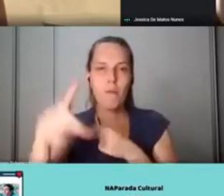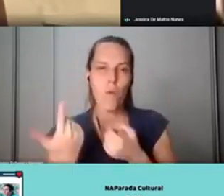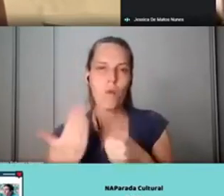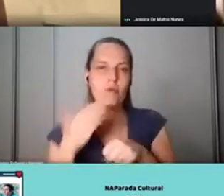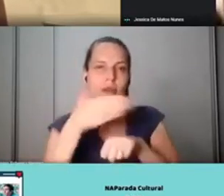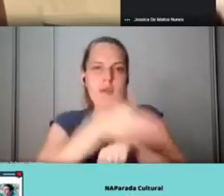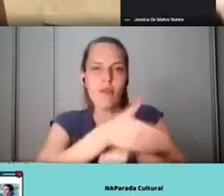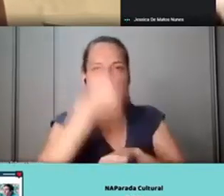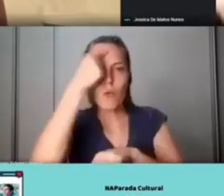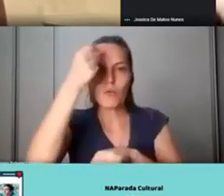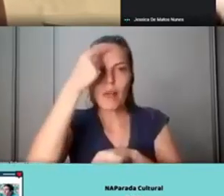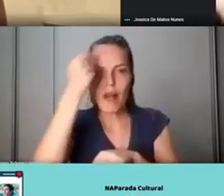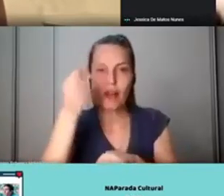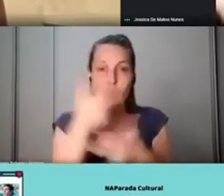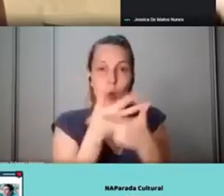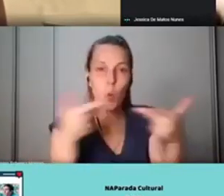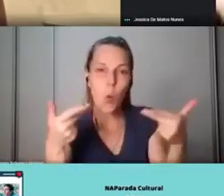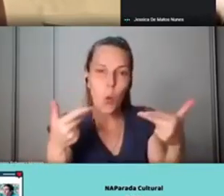né? Mensurar.